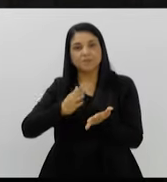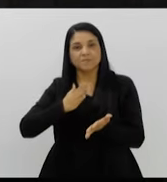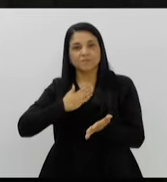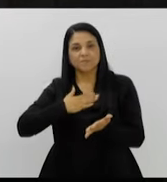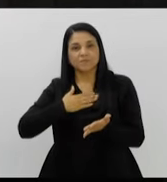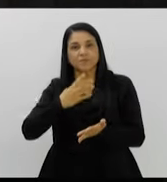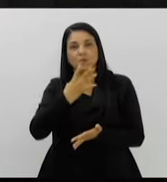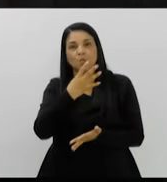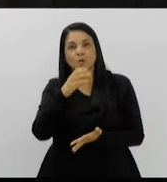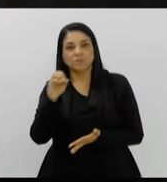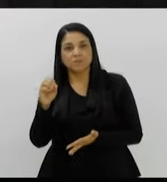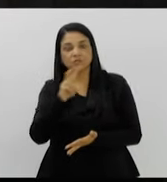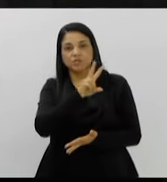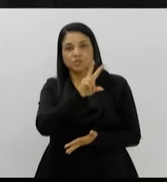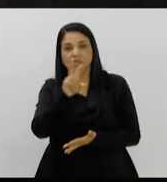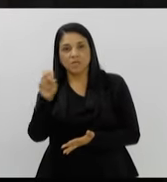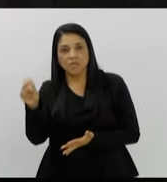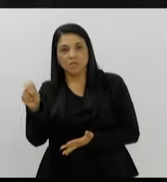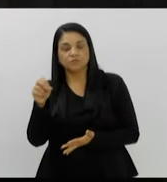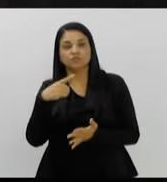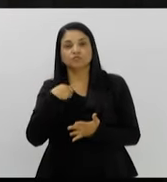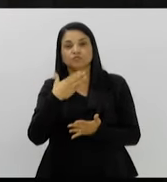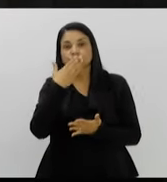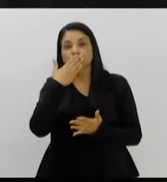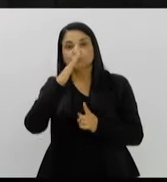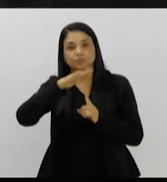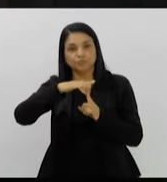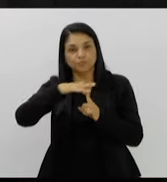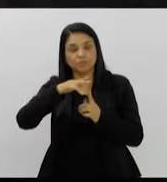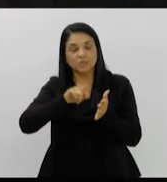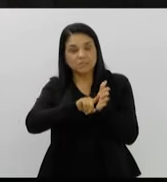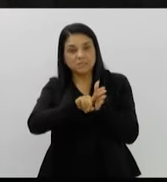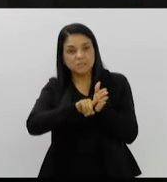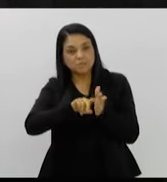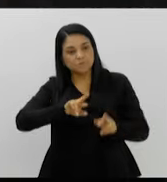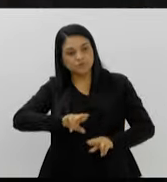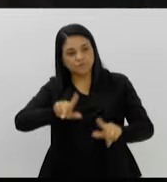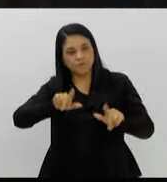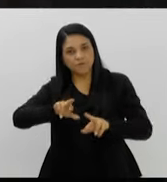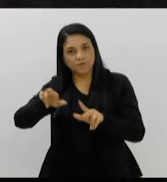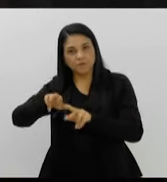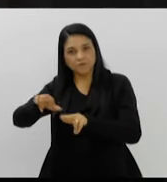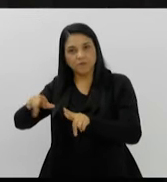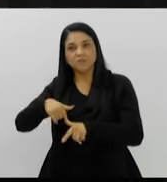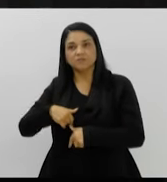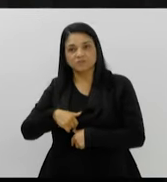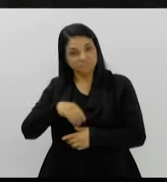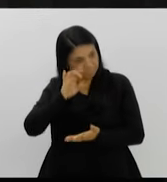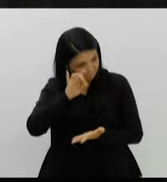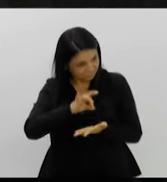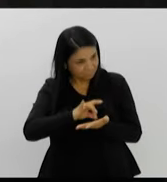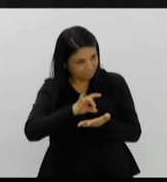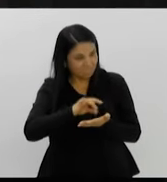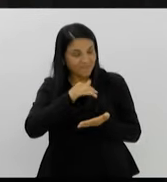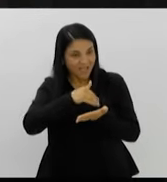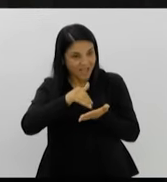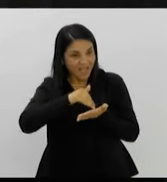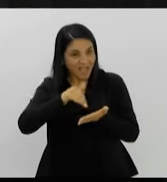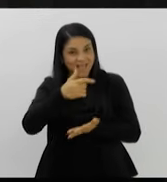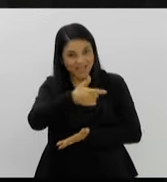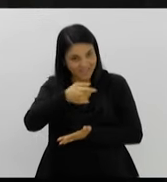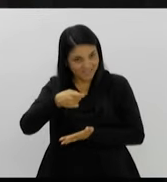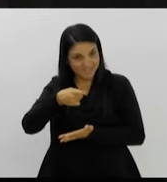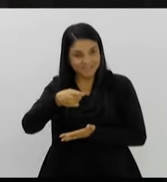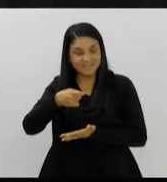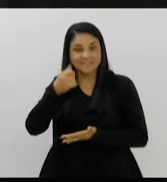4 500 600 tipos de exames diferentes É isso mesmo a secretária ex secretária de